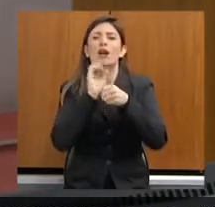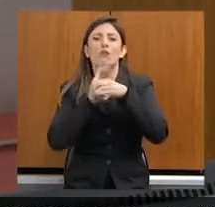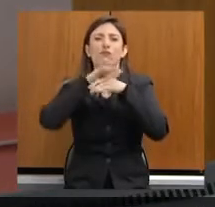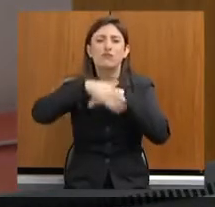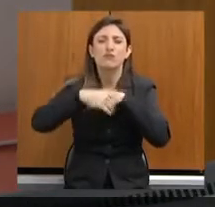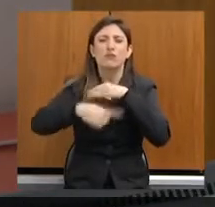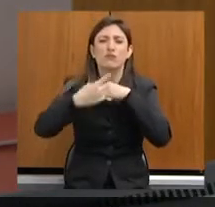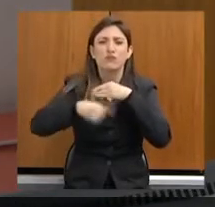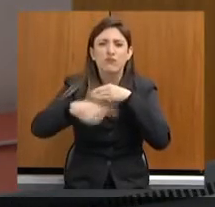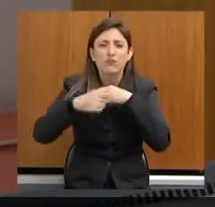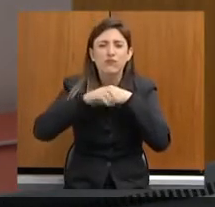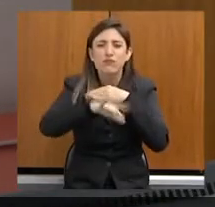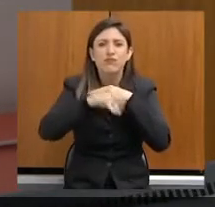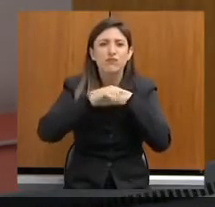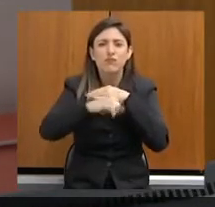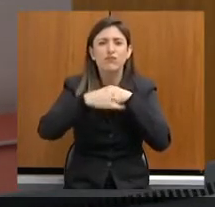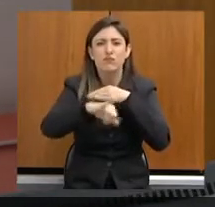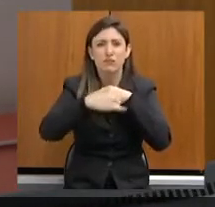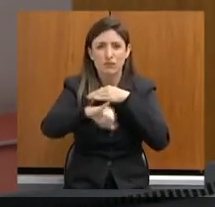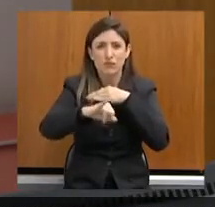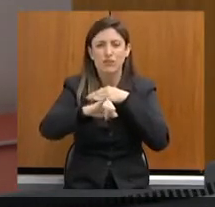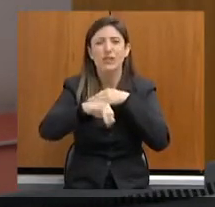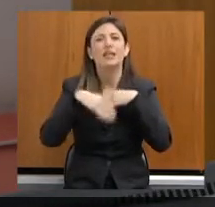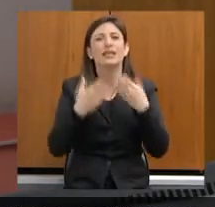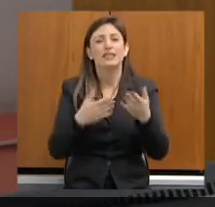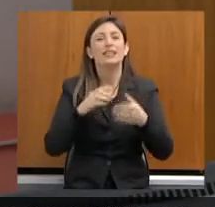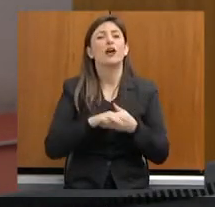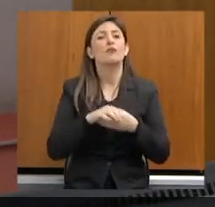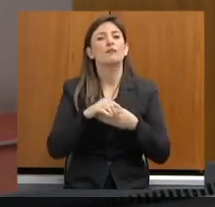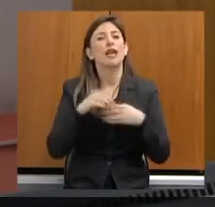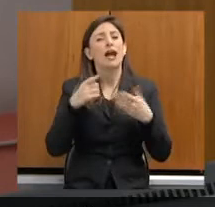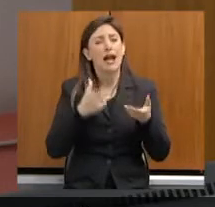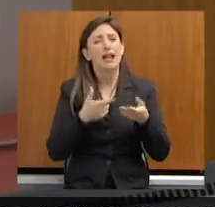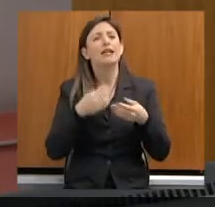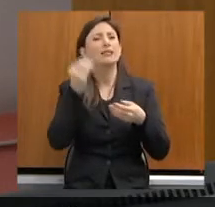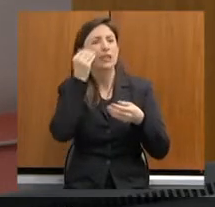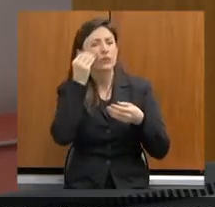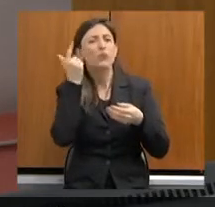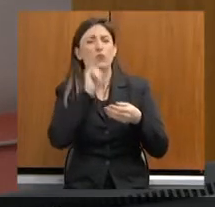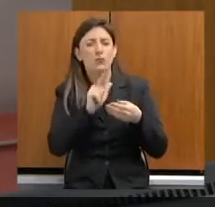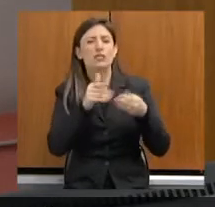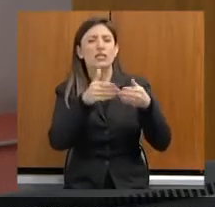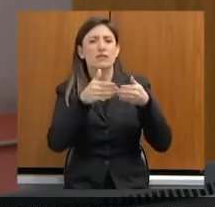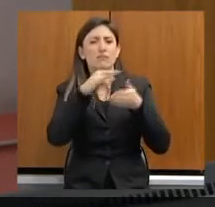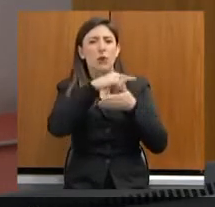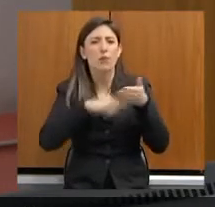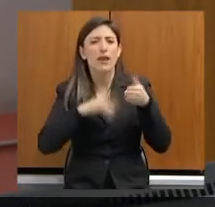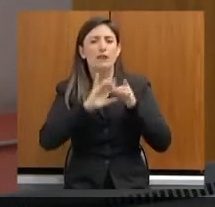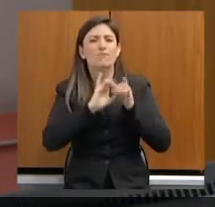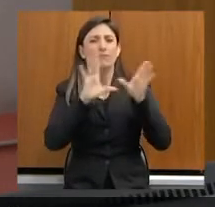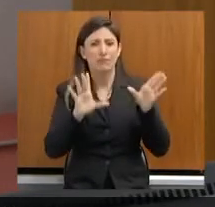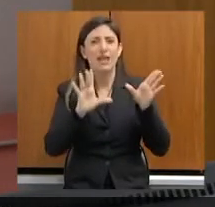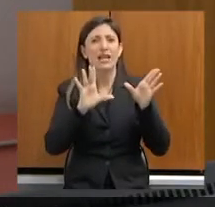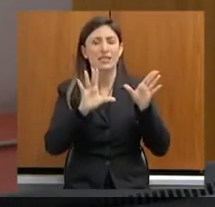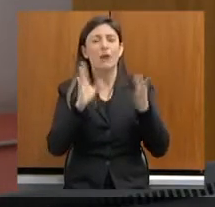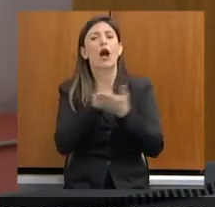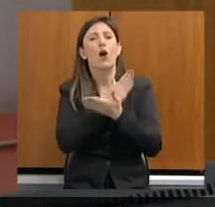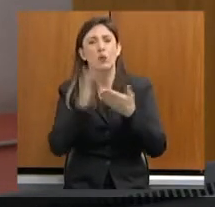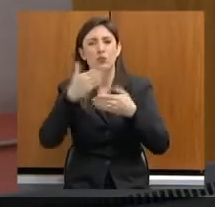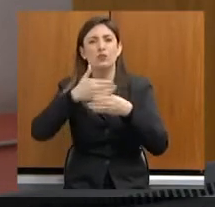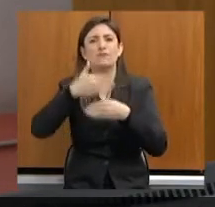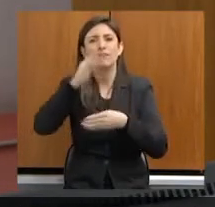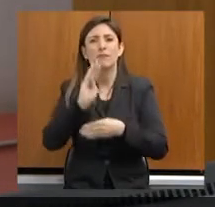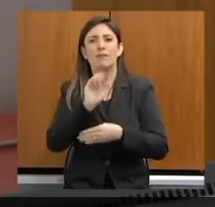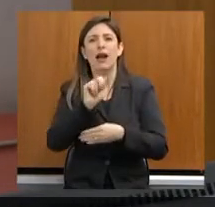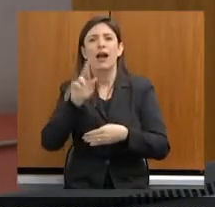diário inundada Então dessa forma ou licenciamento foi agilizado e algumas barragens já foram licenciadas